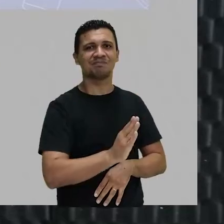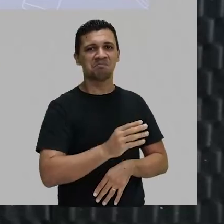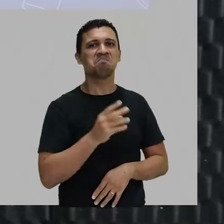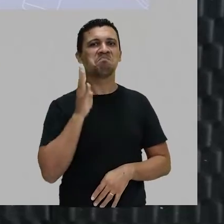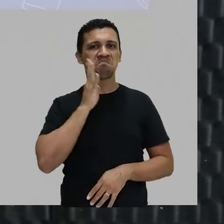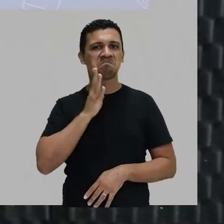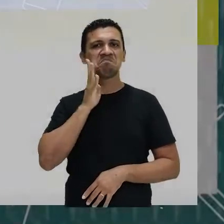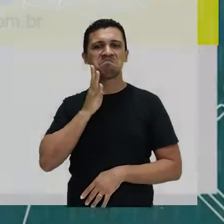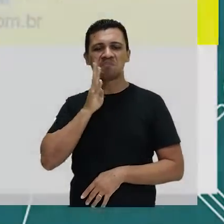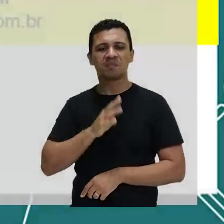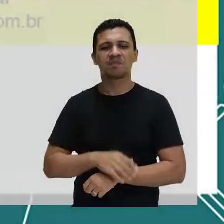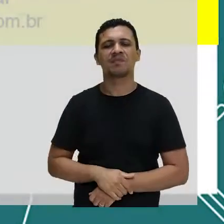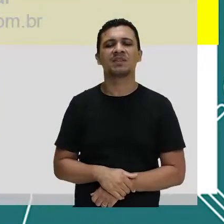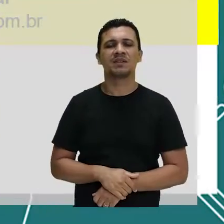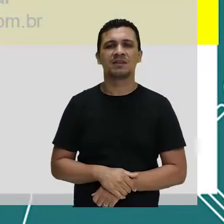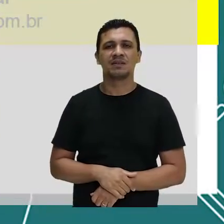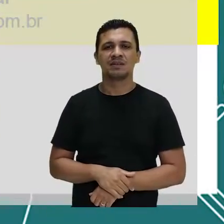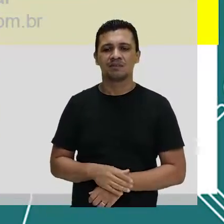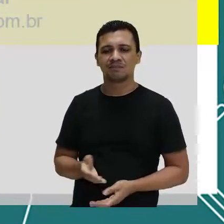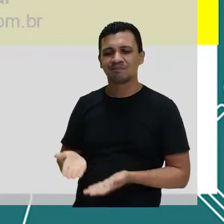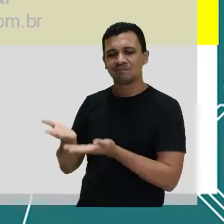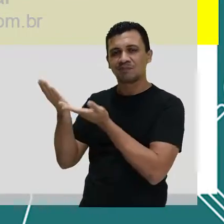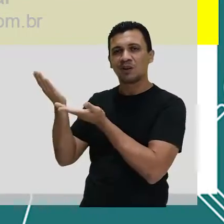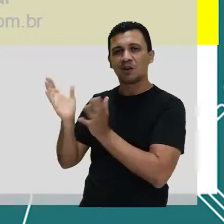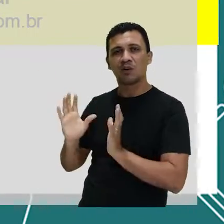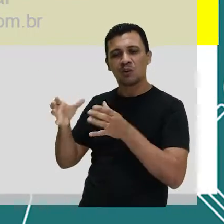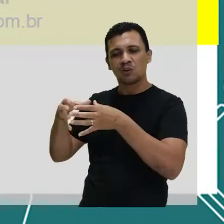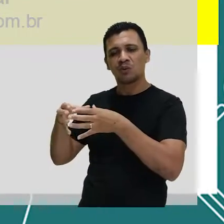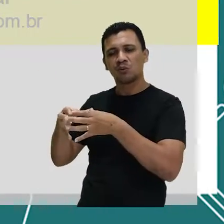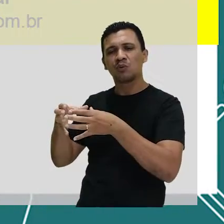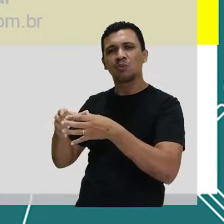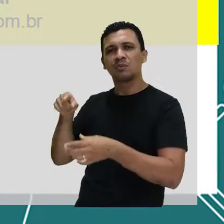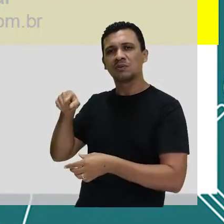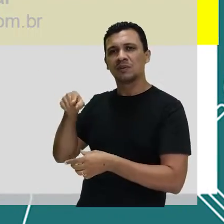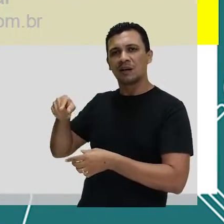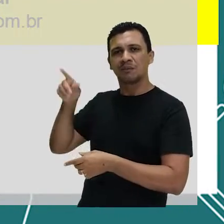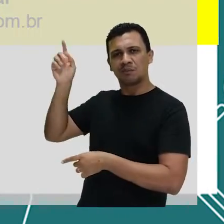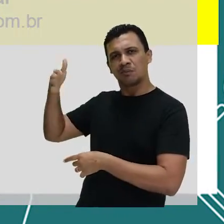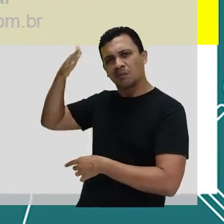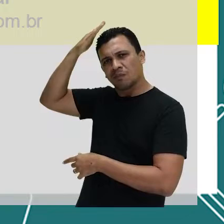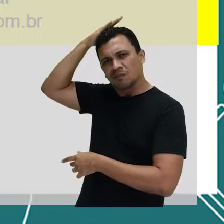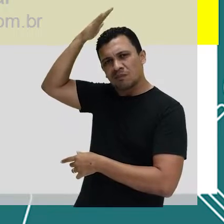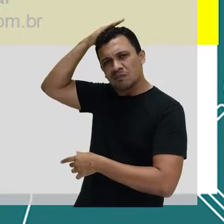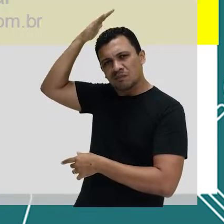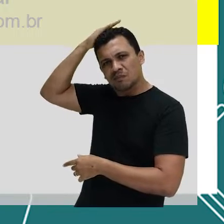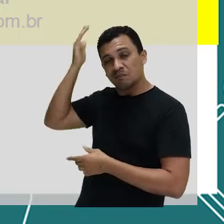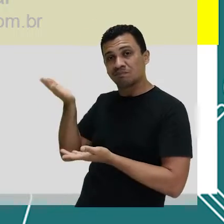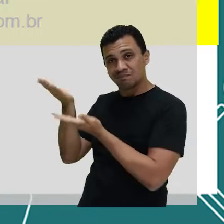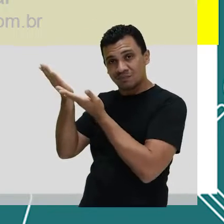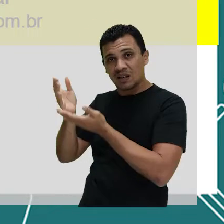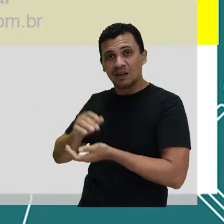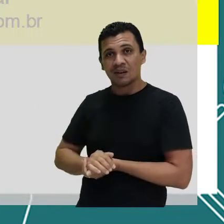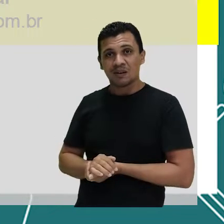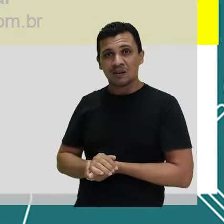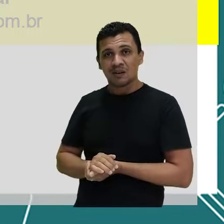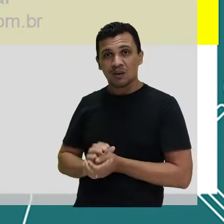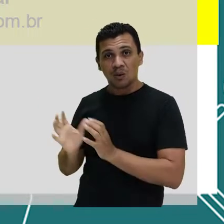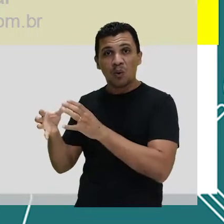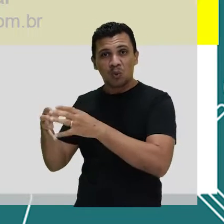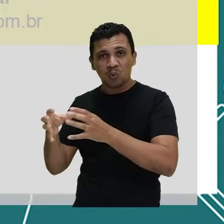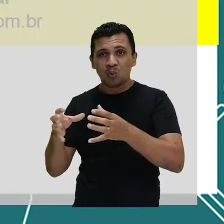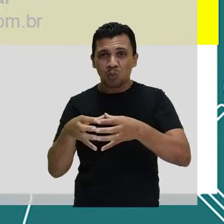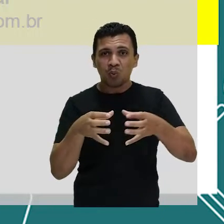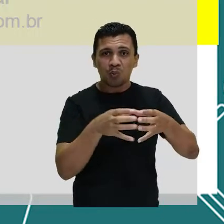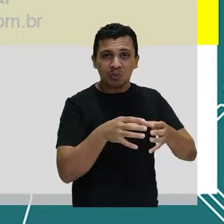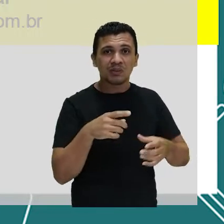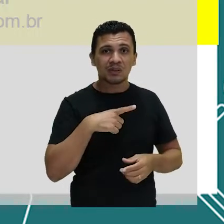pena. Ateliê de Criação Teatral de Curitiba, Paraná. Preste atenção que eu fui tentando colocar grupos contemporâneos